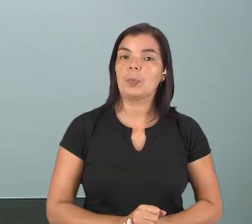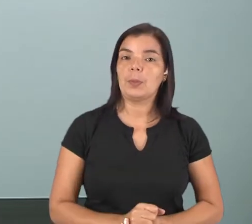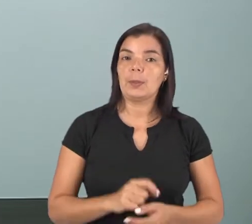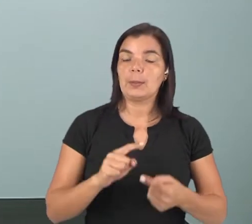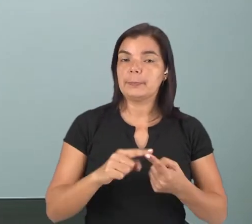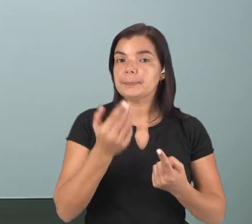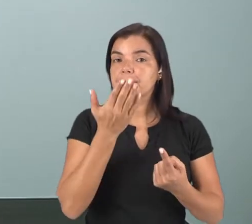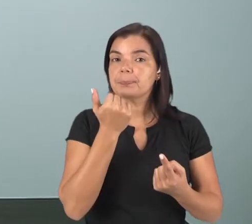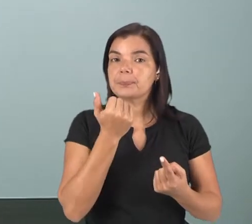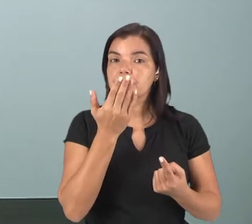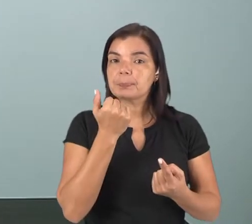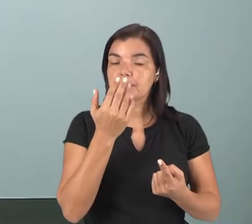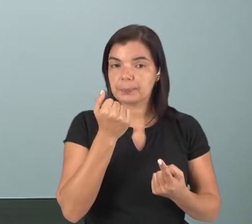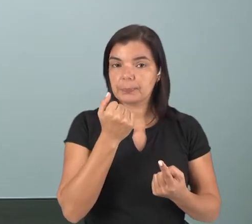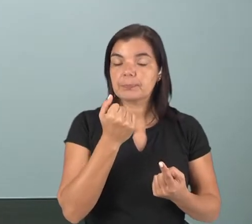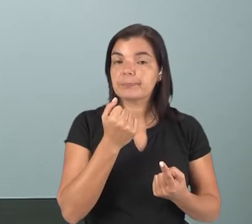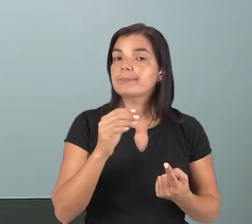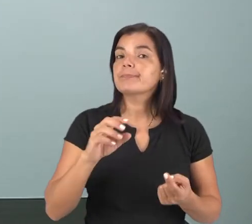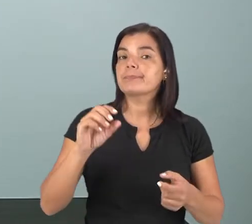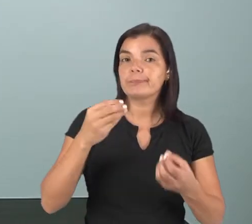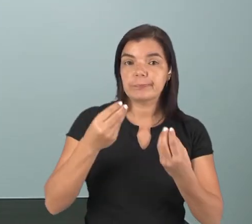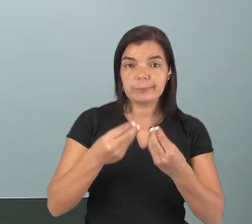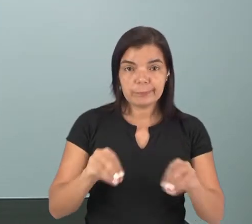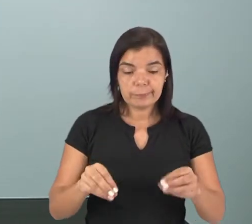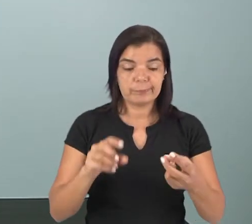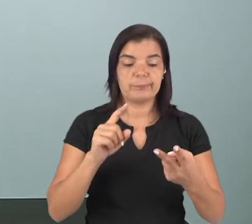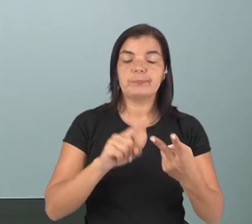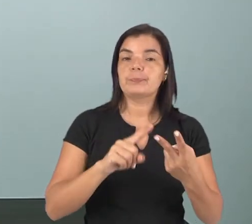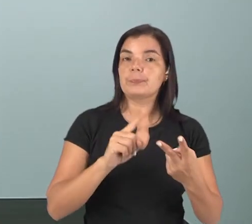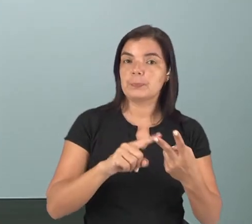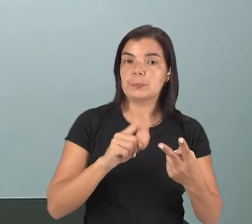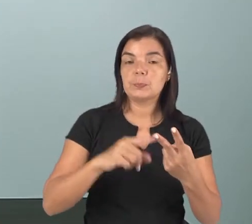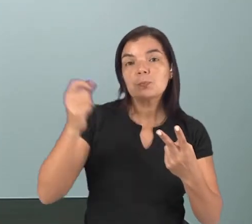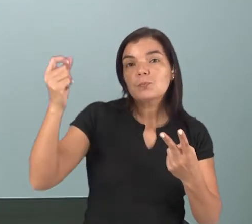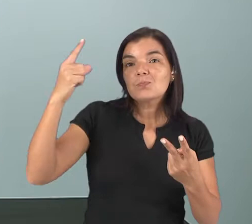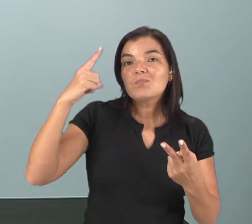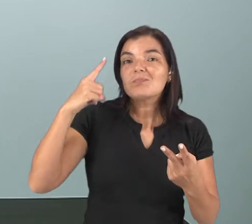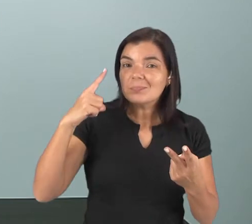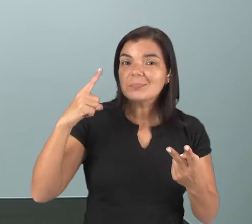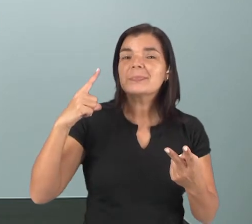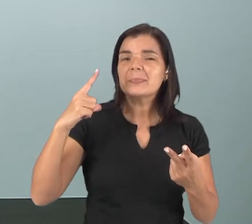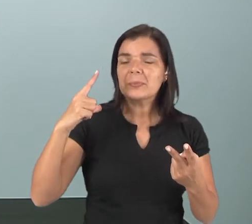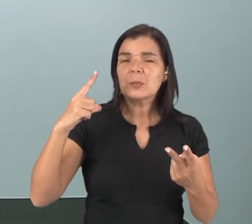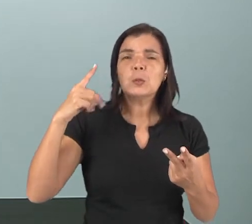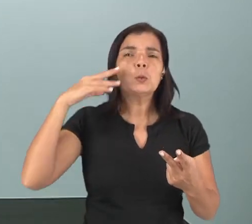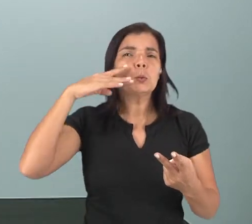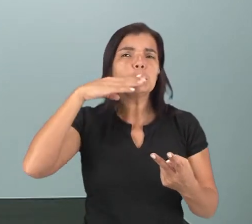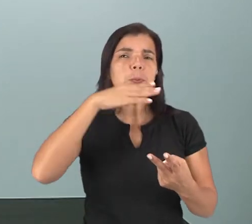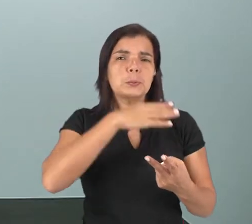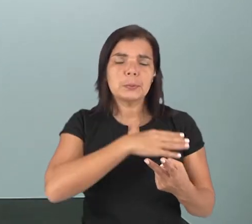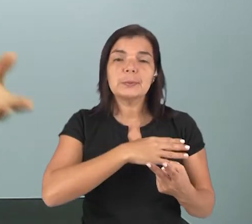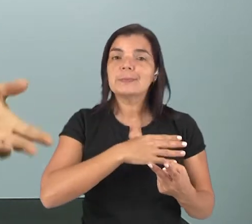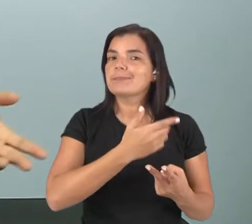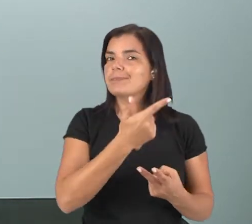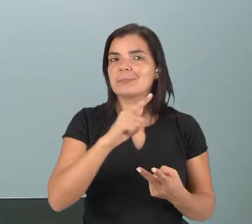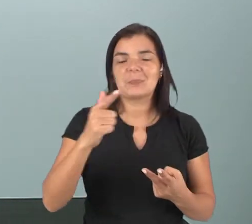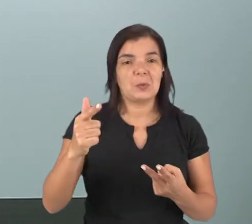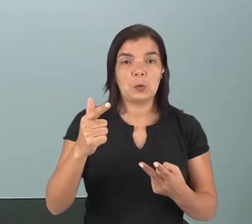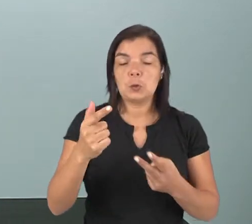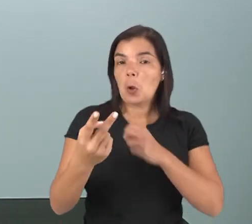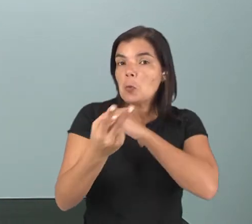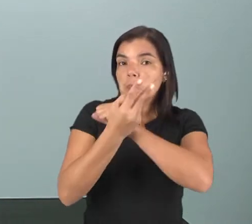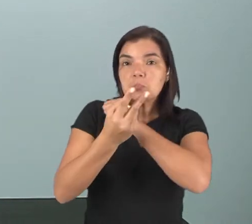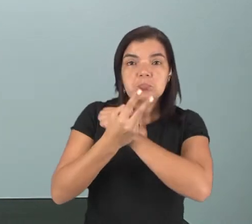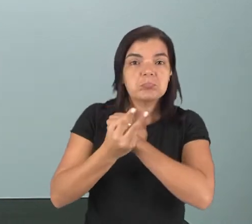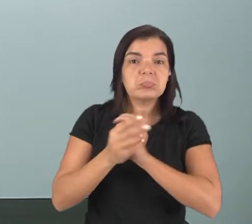da alimentação, que é escassa. Tem o fator do sol, né? Sol muito quente, que eles não tinham proteção